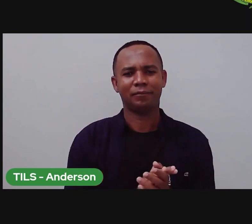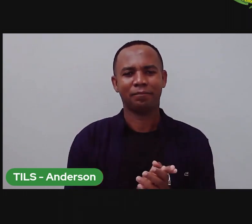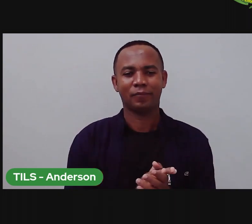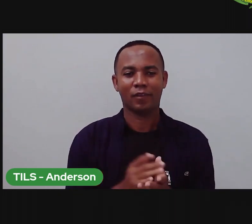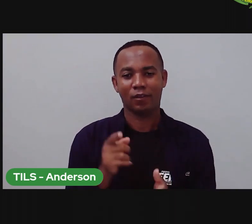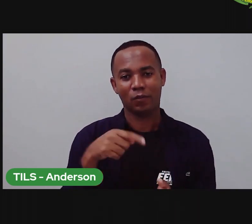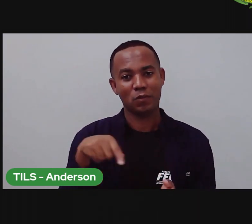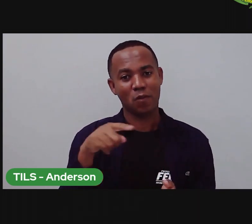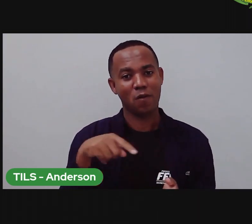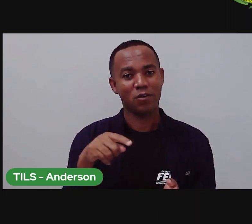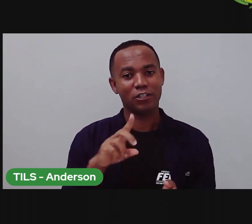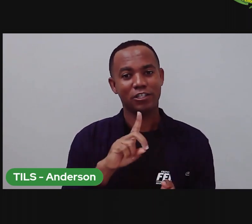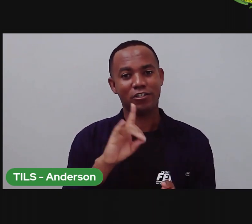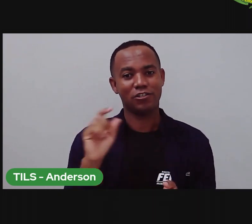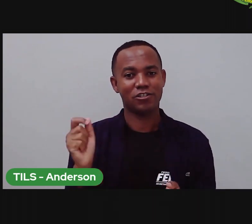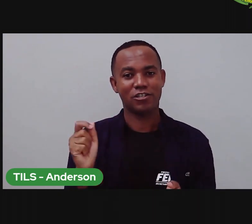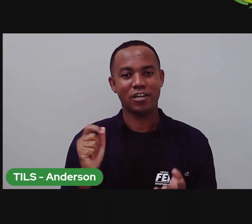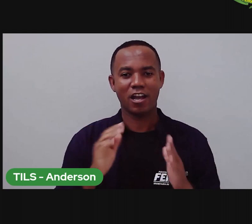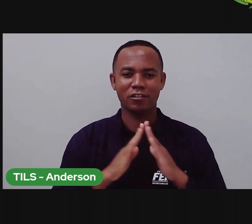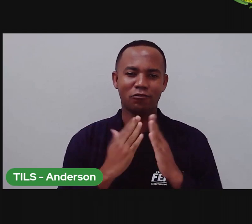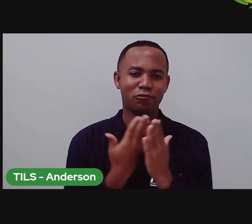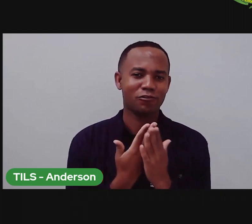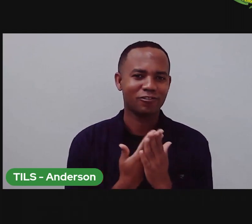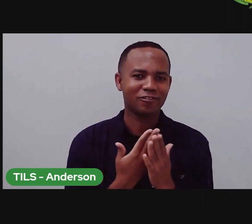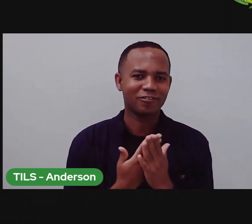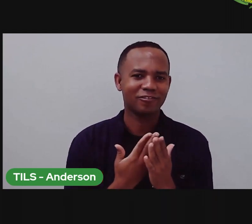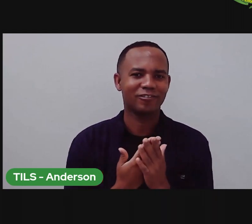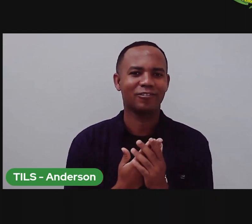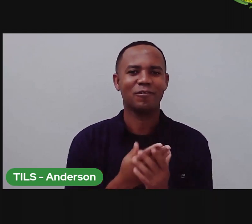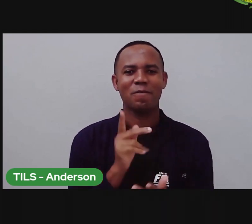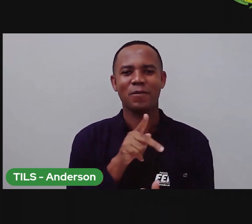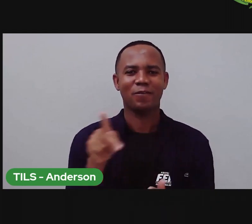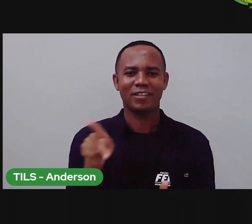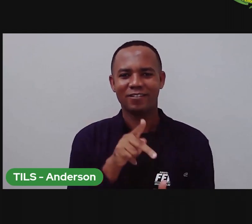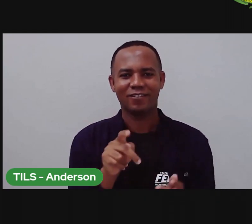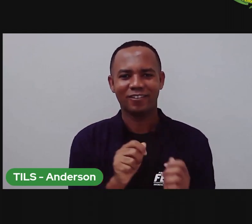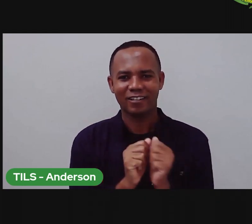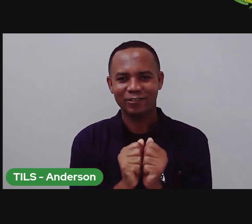Nós aqui, mais um dia de aula com vocês, Pro Maria